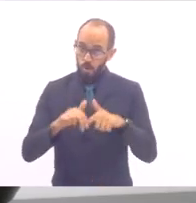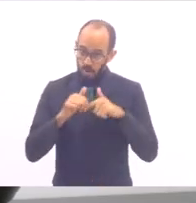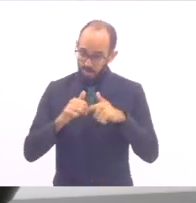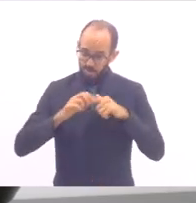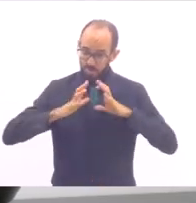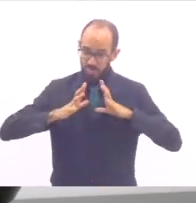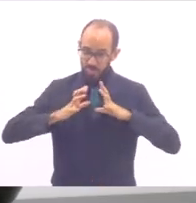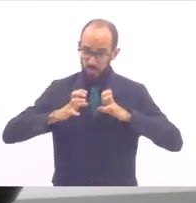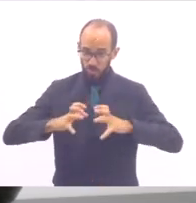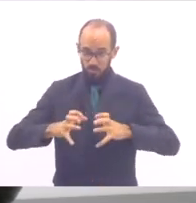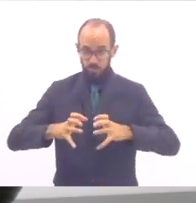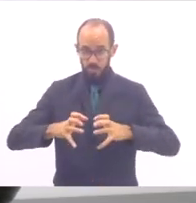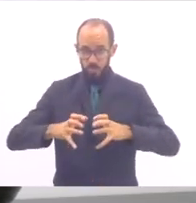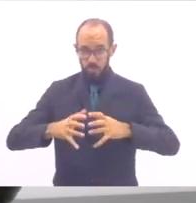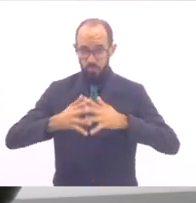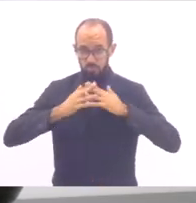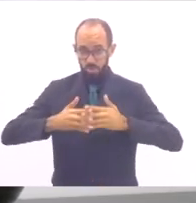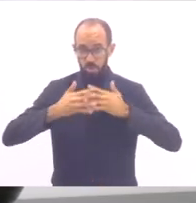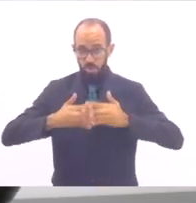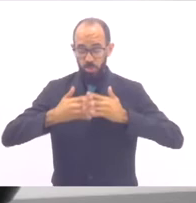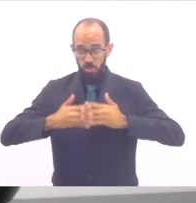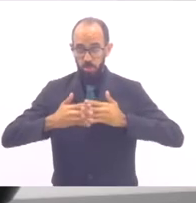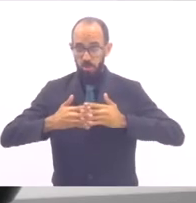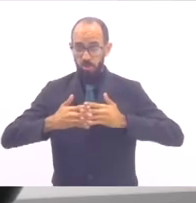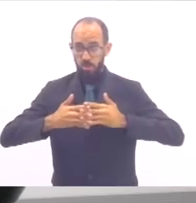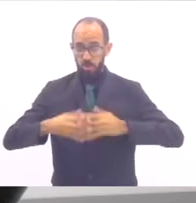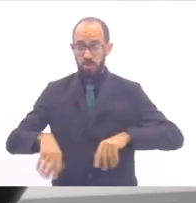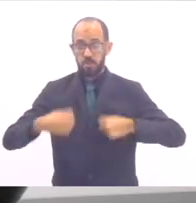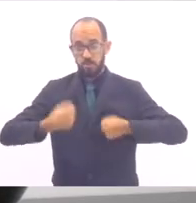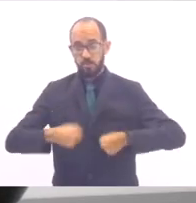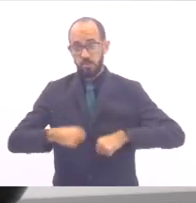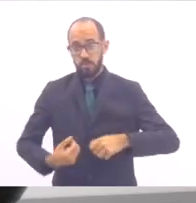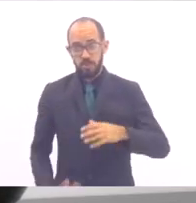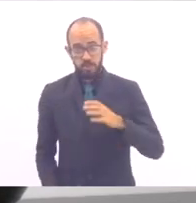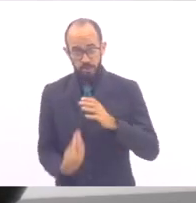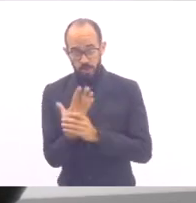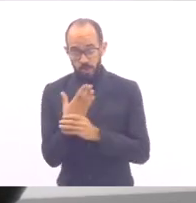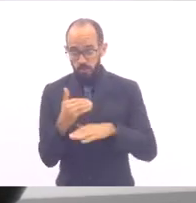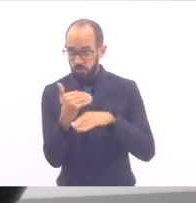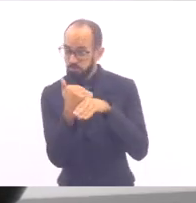conflitos, né, e aí a gente precisa estabelecer uma isonomia,